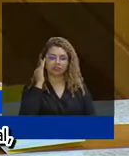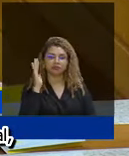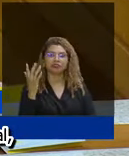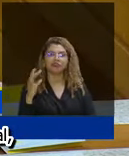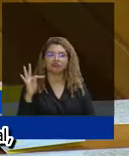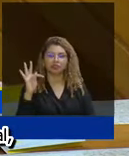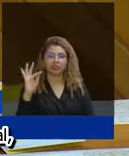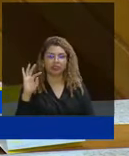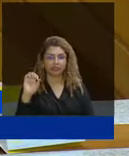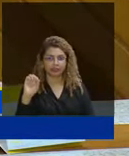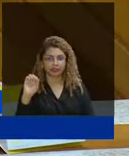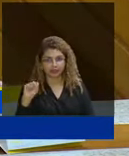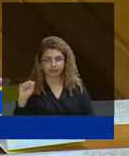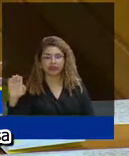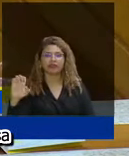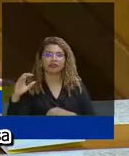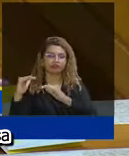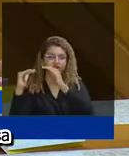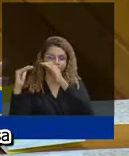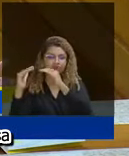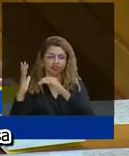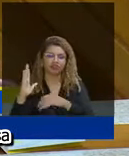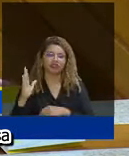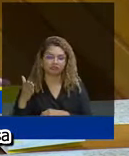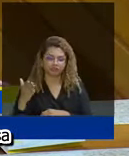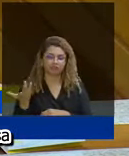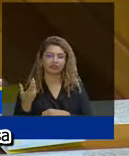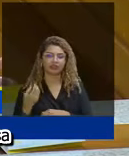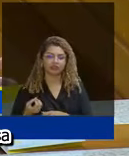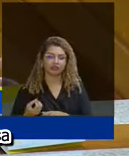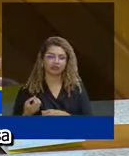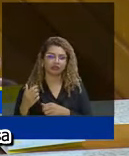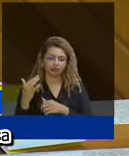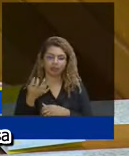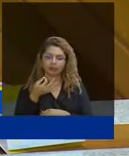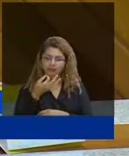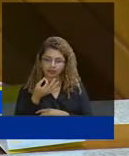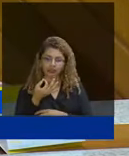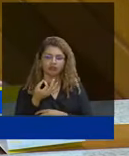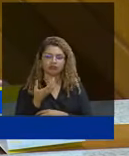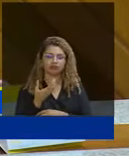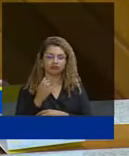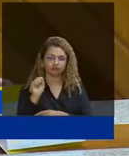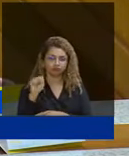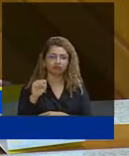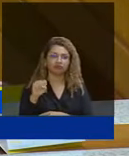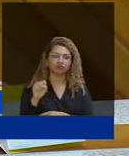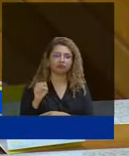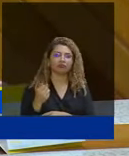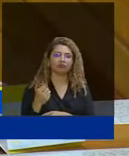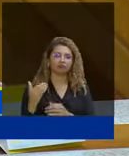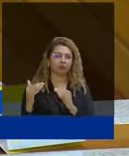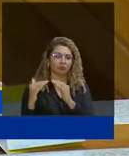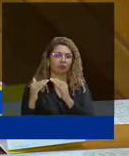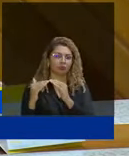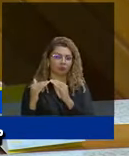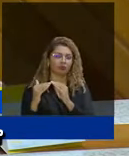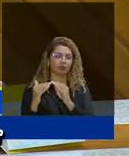Tribunal Superior Eleitoral, que já se manifestou reiteradas vezes sobre essa matéria, em seus